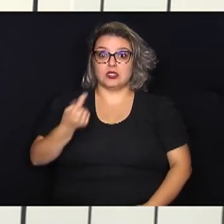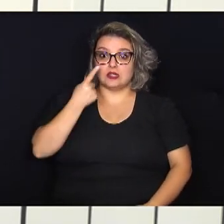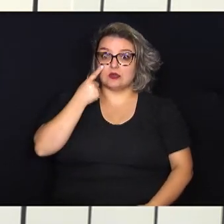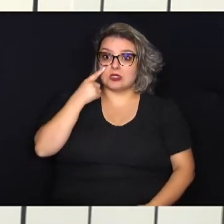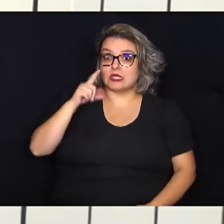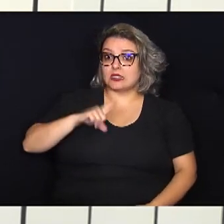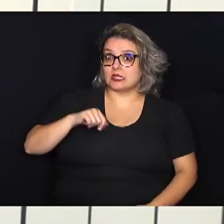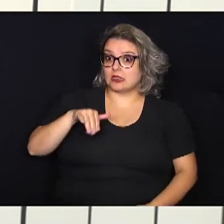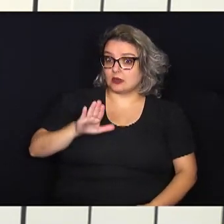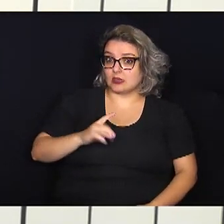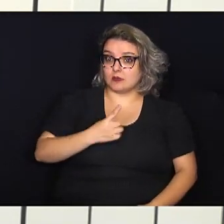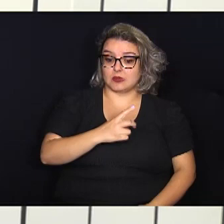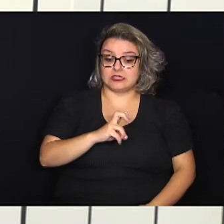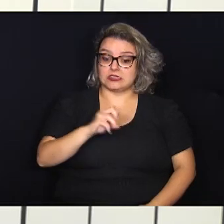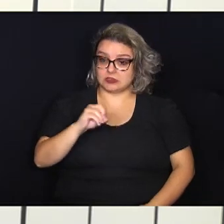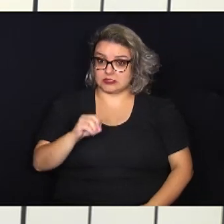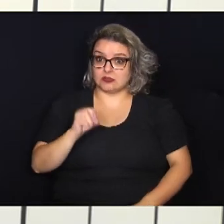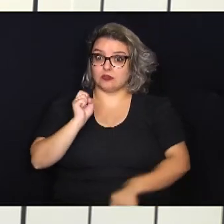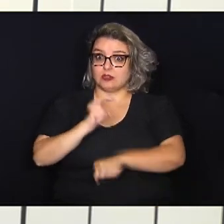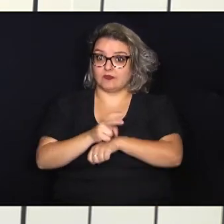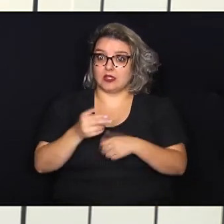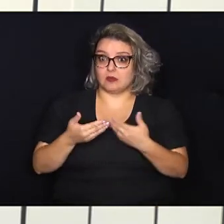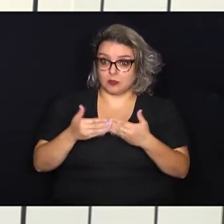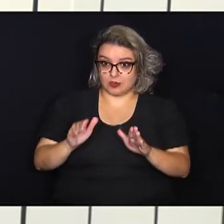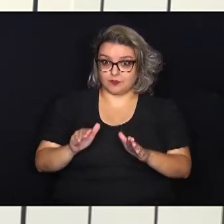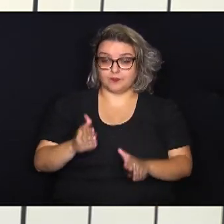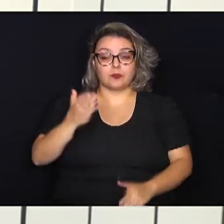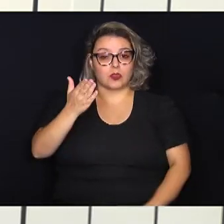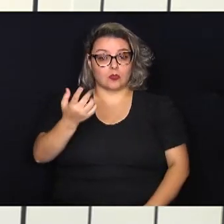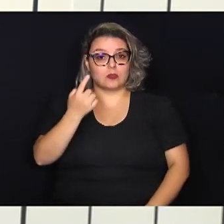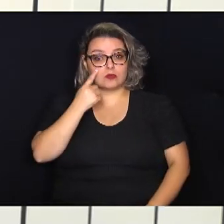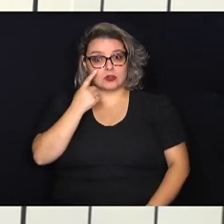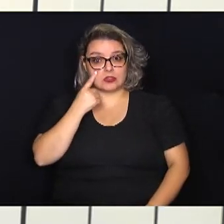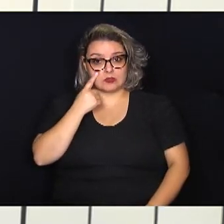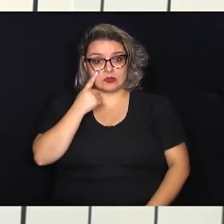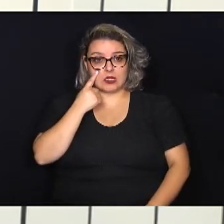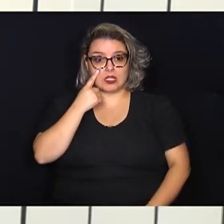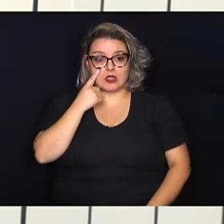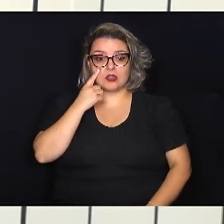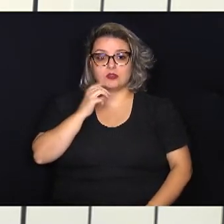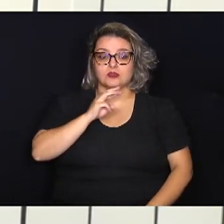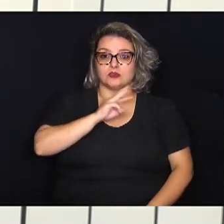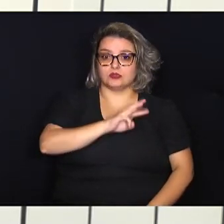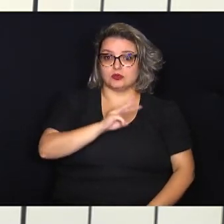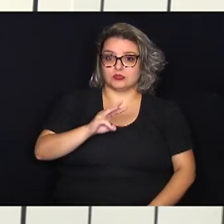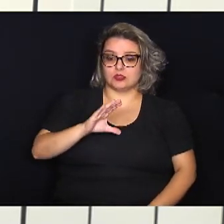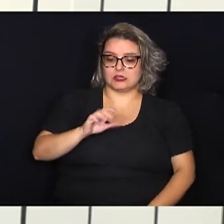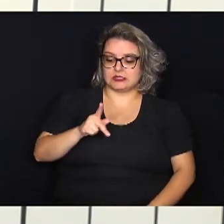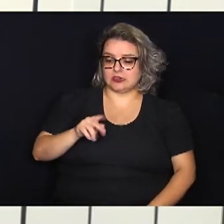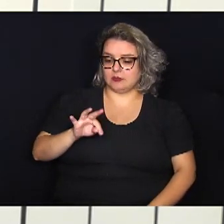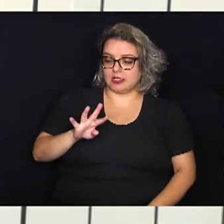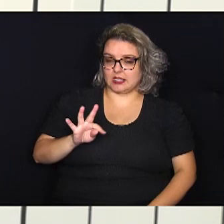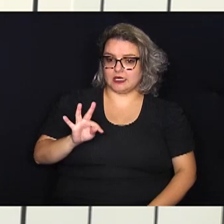de 150 vagas disponíveis. Para você conferir, é só entrar lá no site